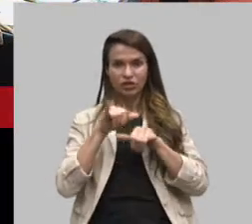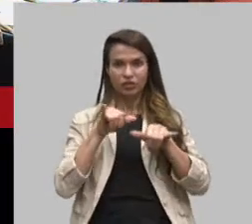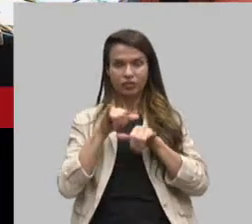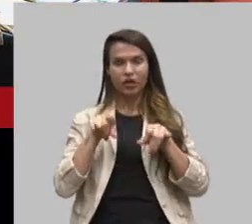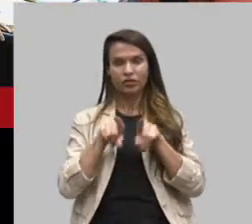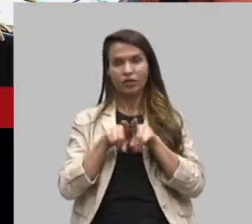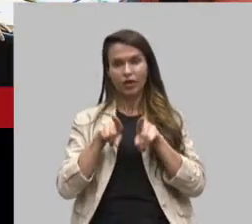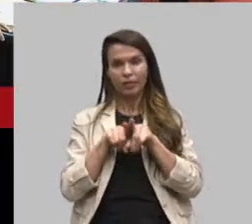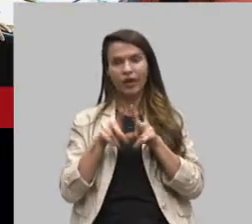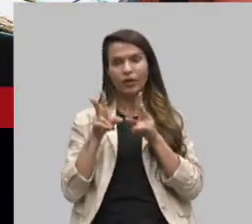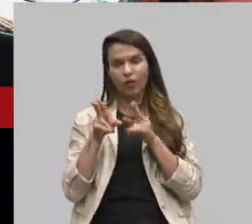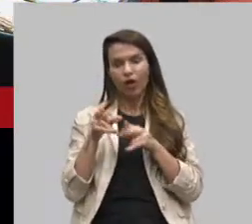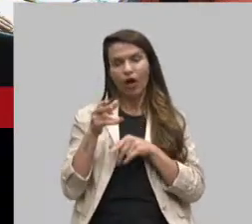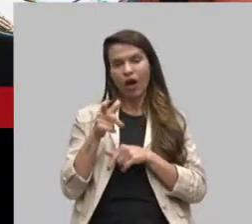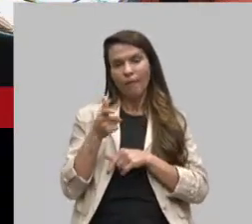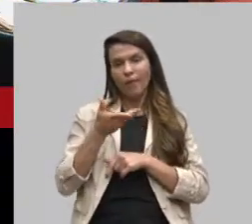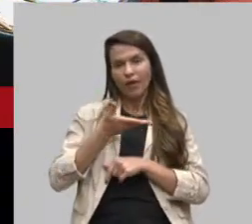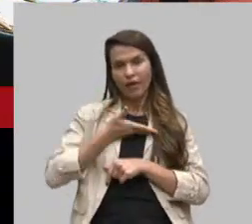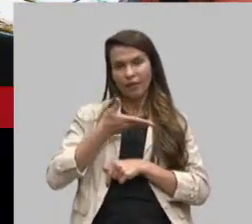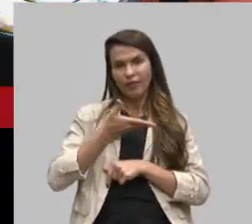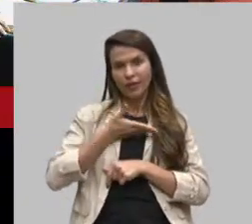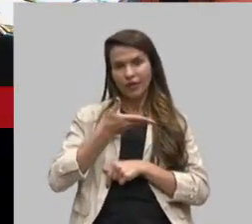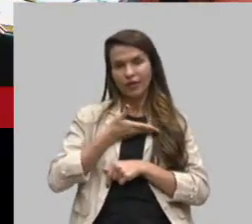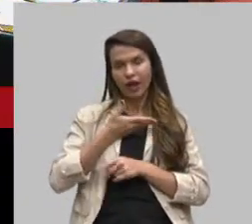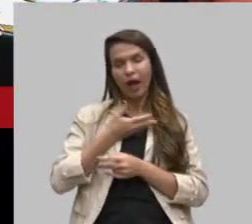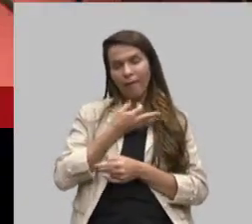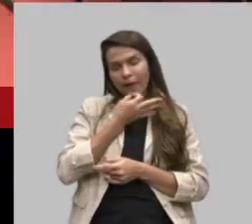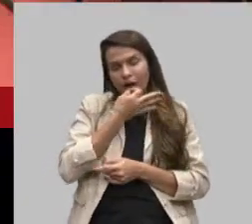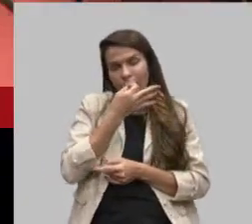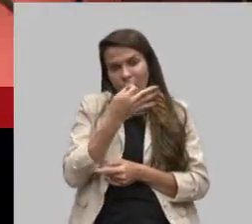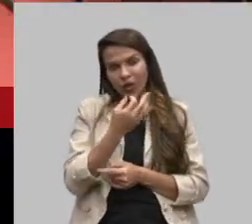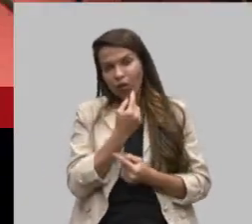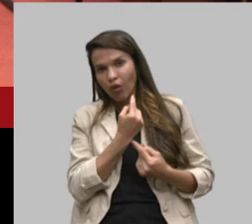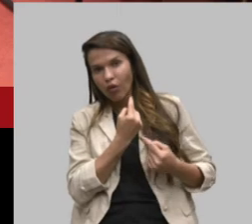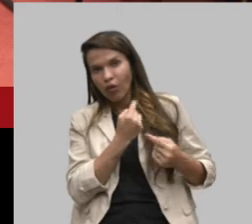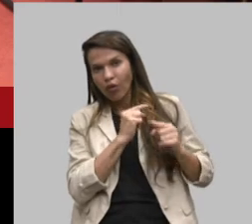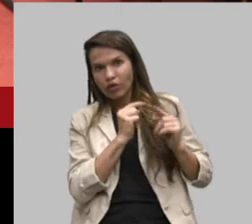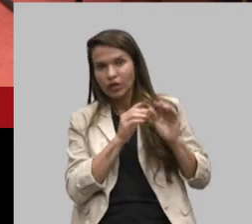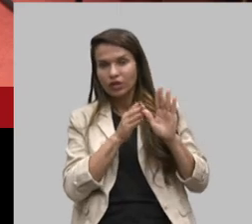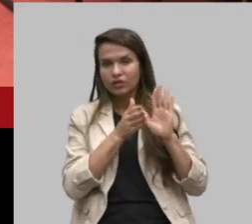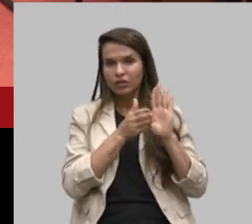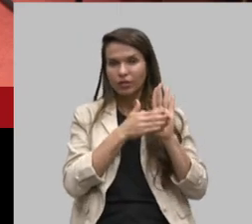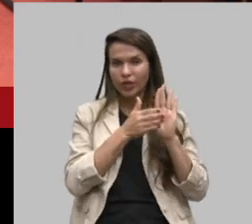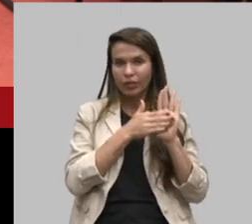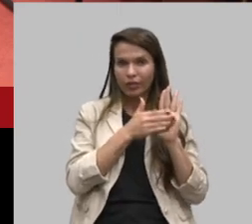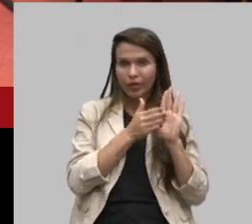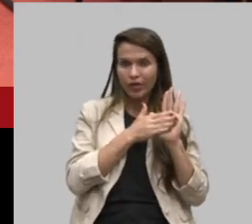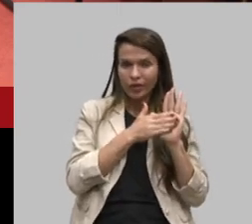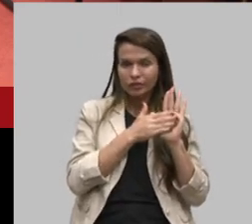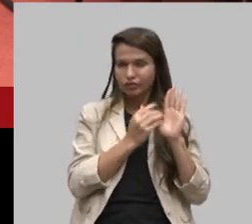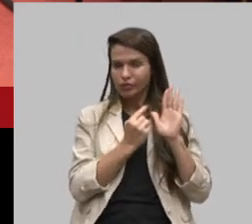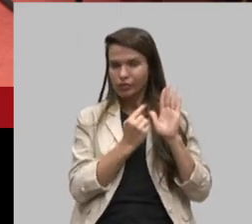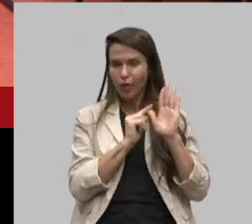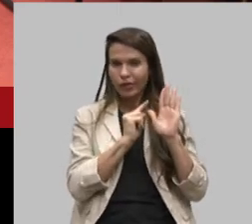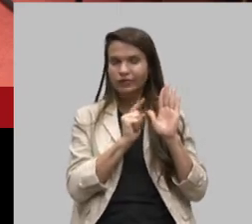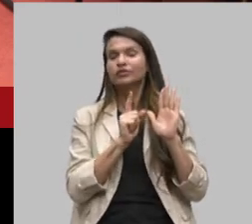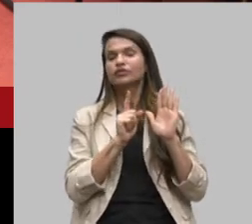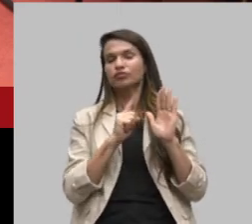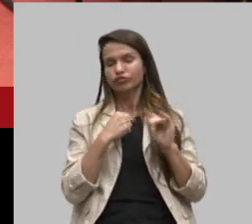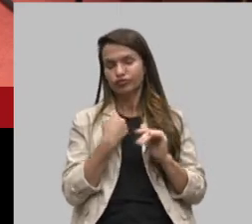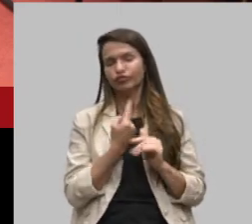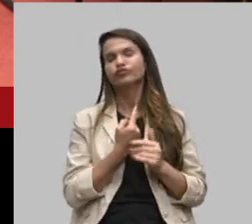minha colega eh Dar minha opinião contra essa proposta assim realmente nós